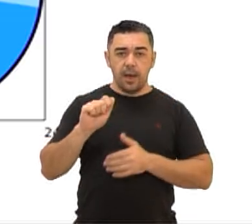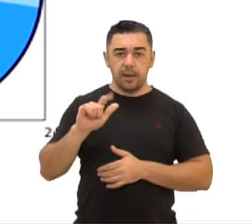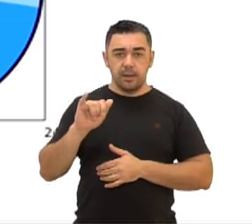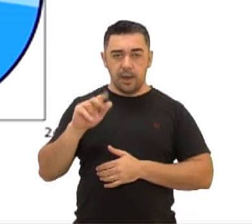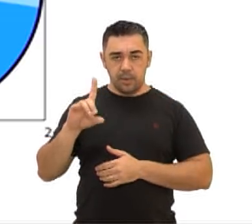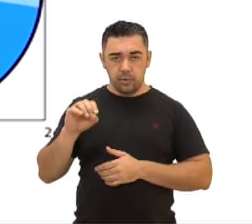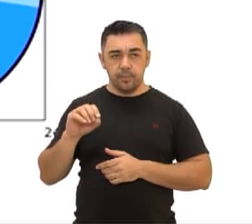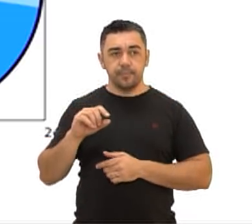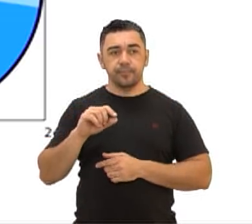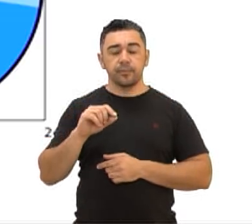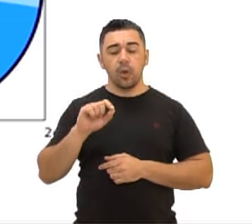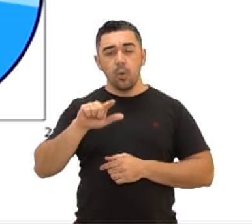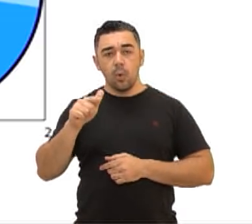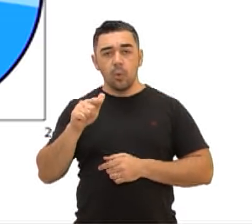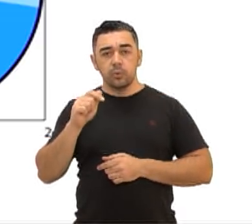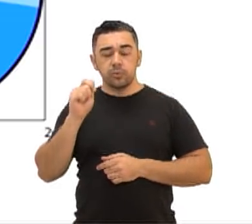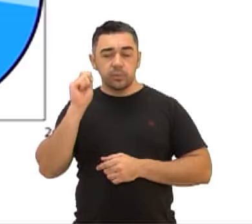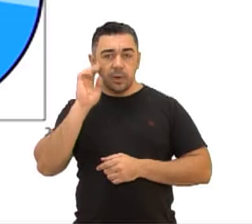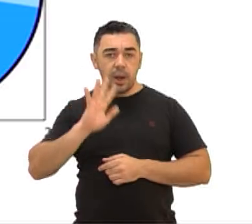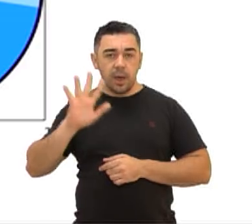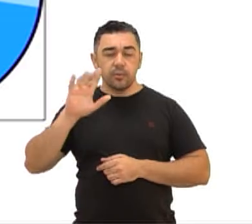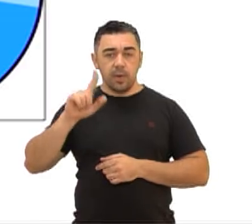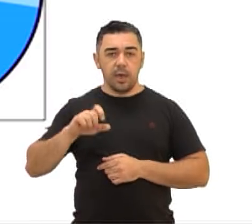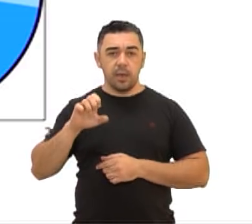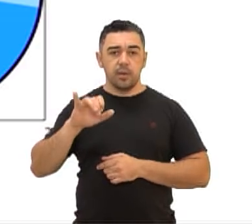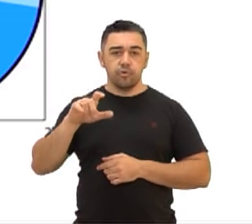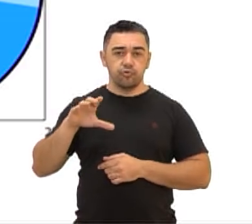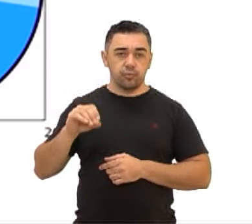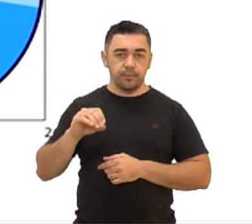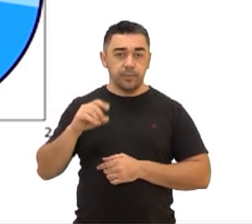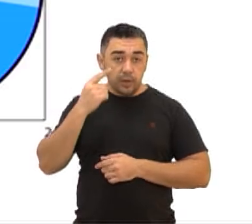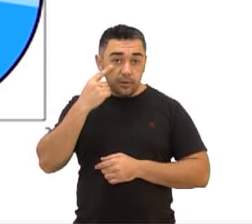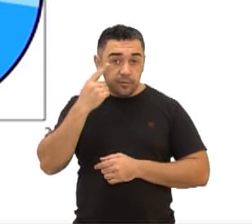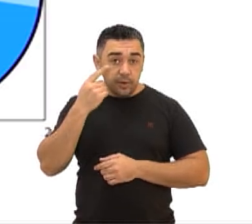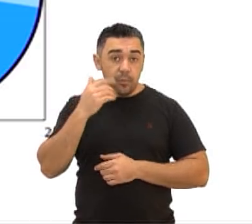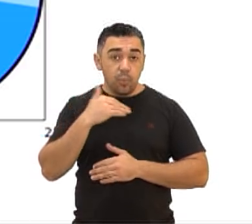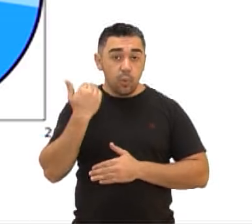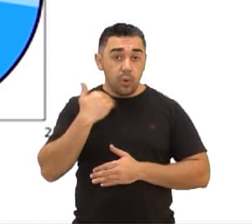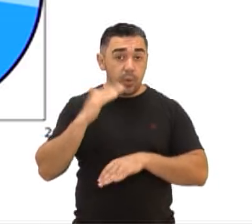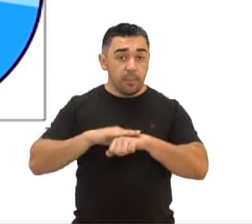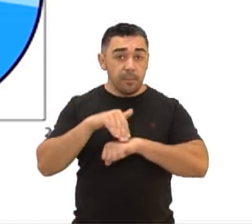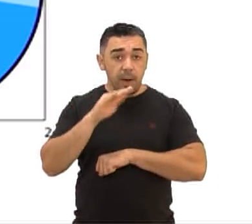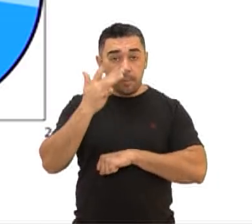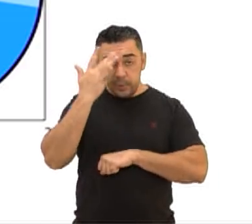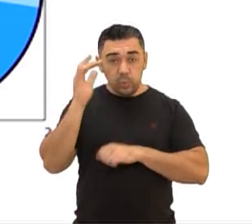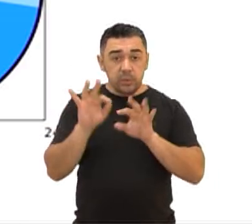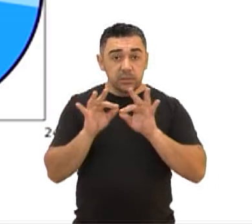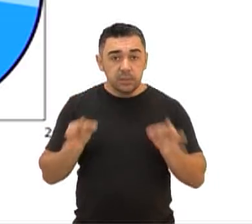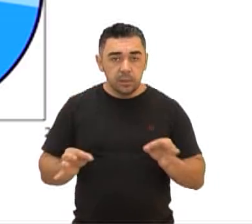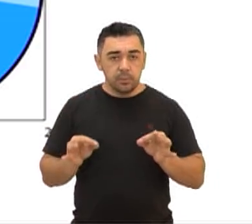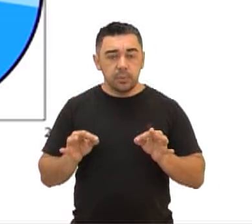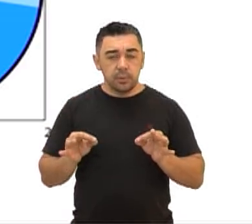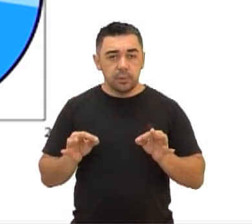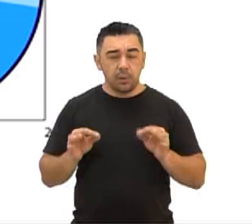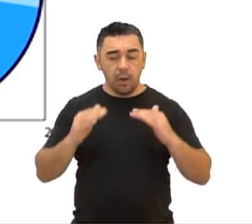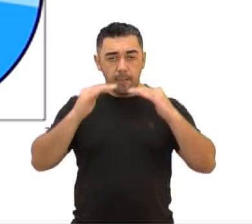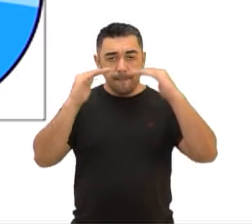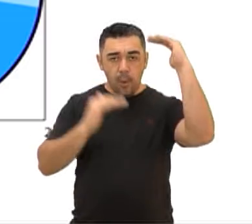eixo. Percebe que o número de civis mortos foi maior do que o número de militares, numa proporção